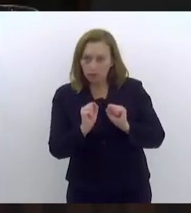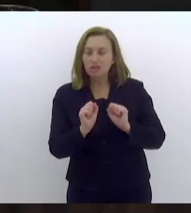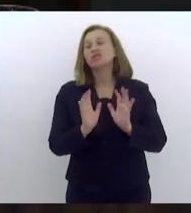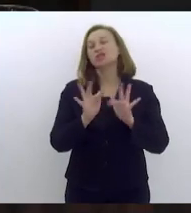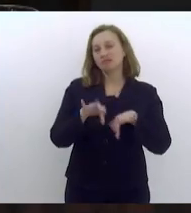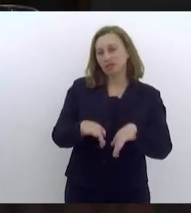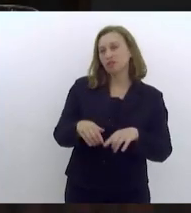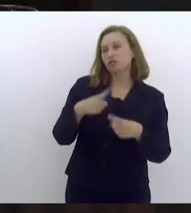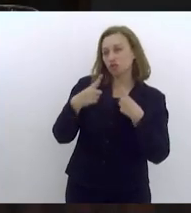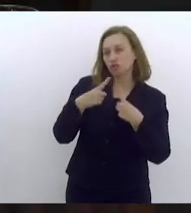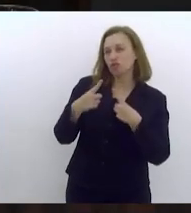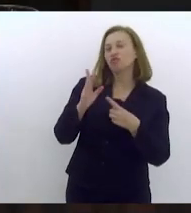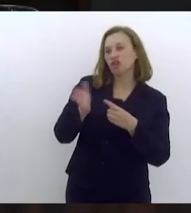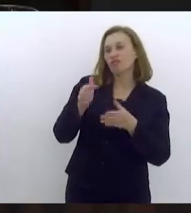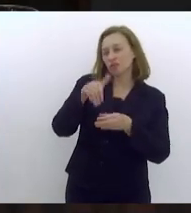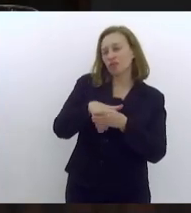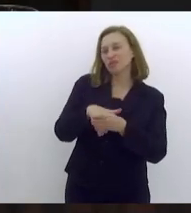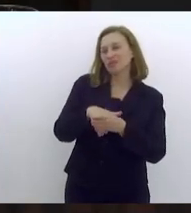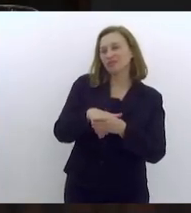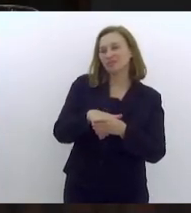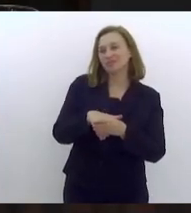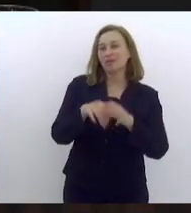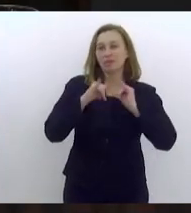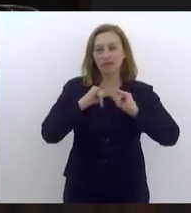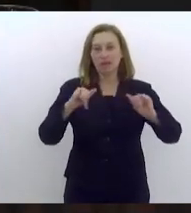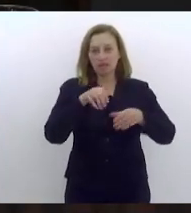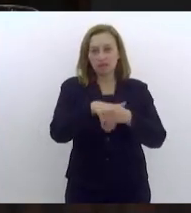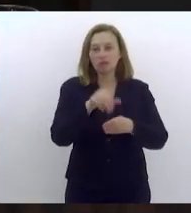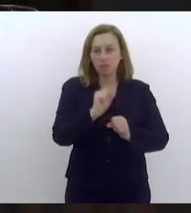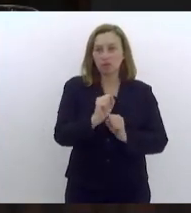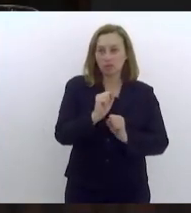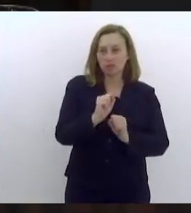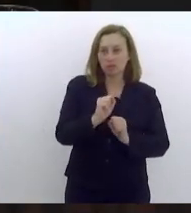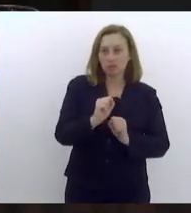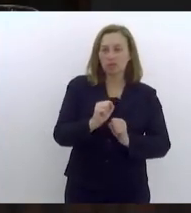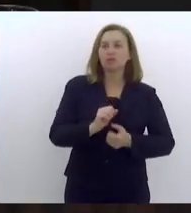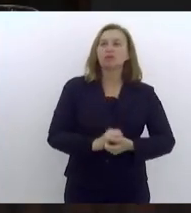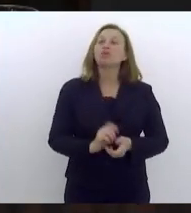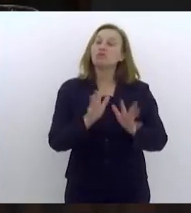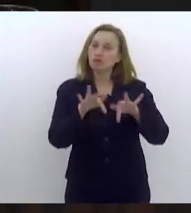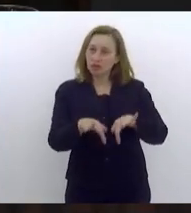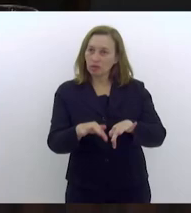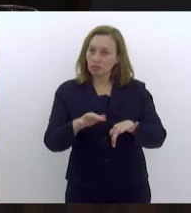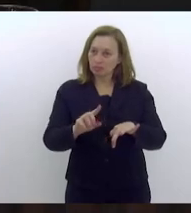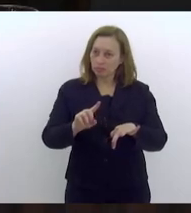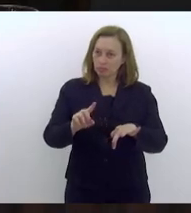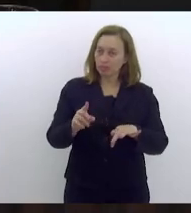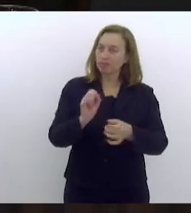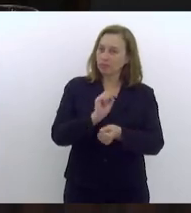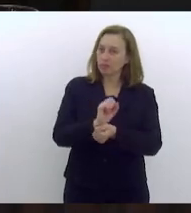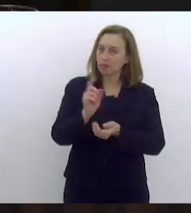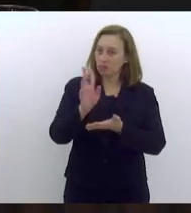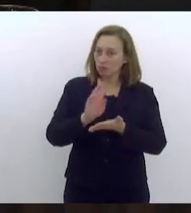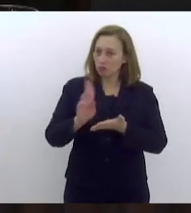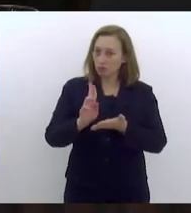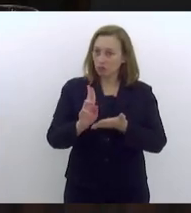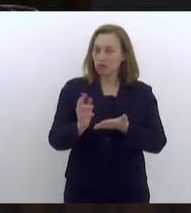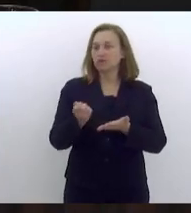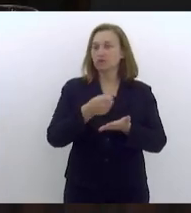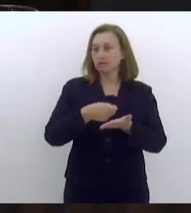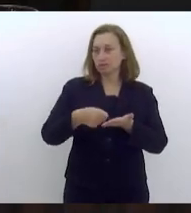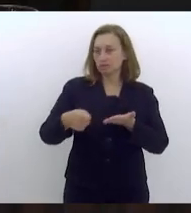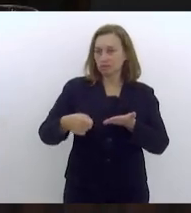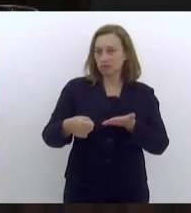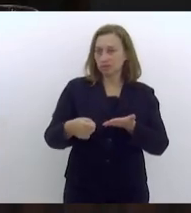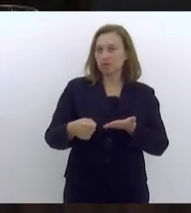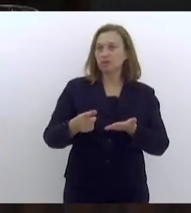encerrou a discussão, já votou. Para declarar voto, então? Declaração de voto ao final. Já vou escrever aqui vocês, vou